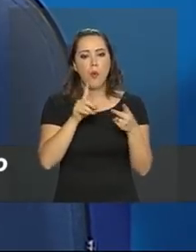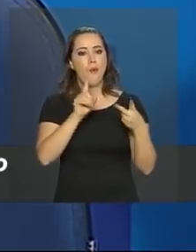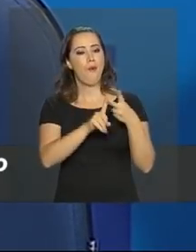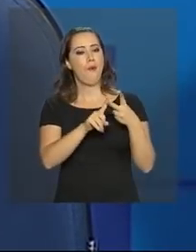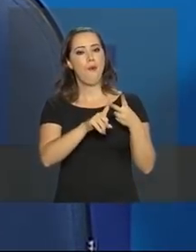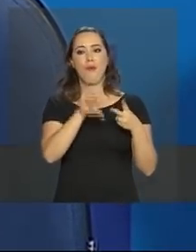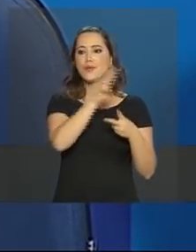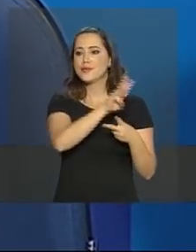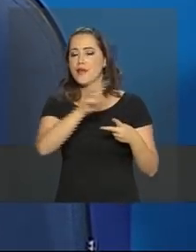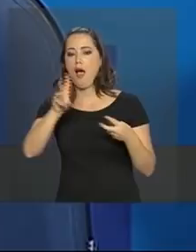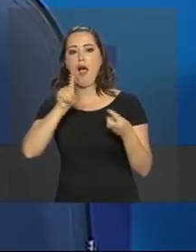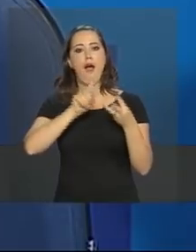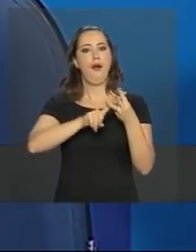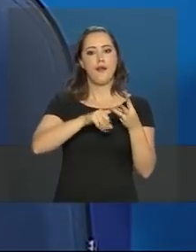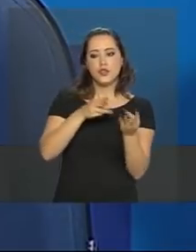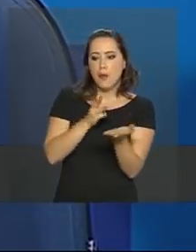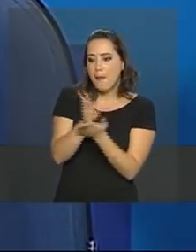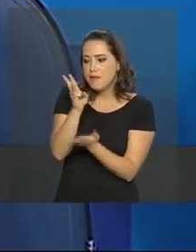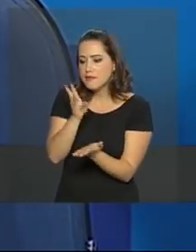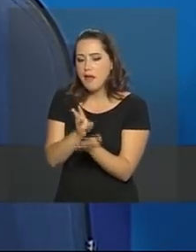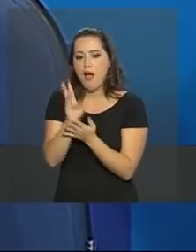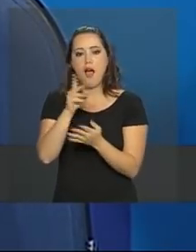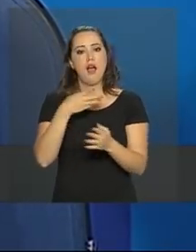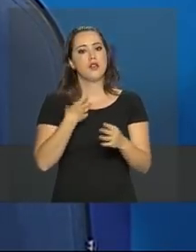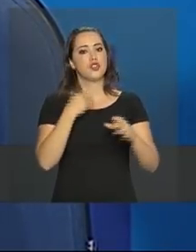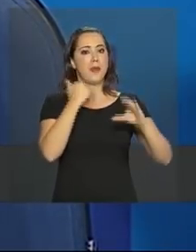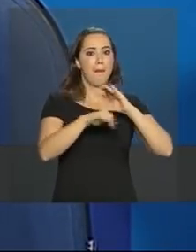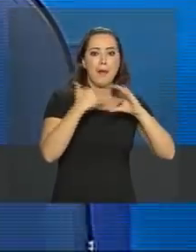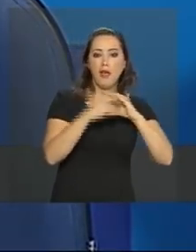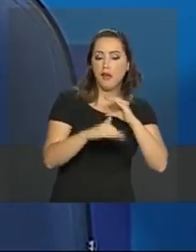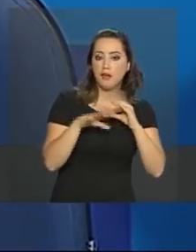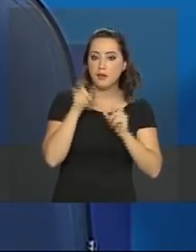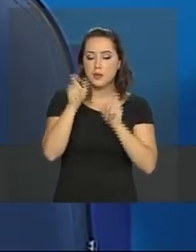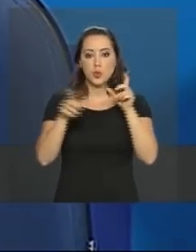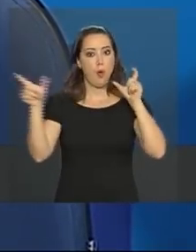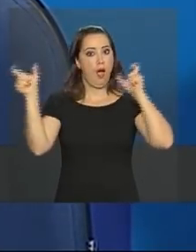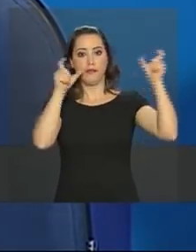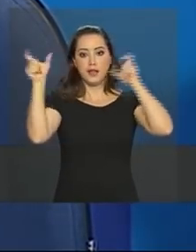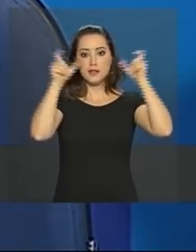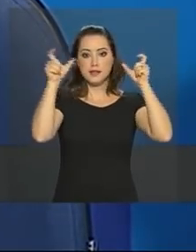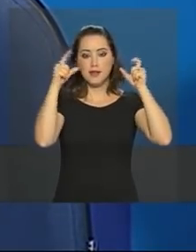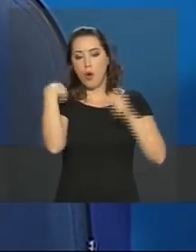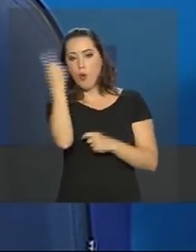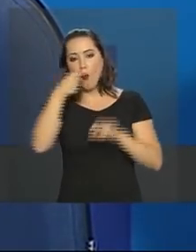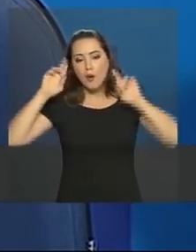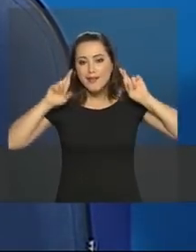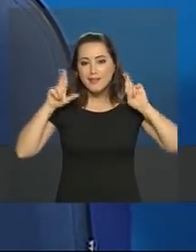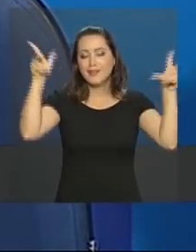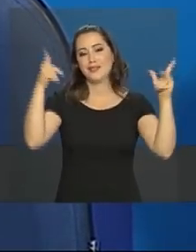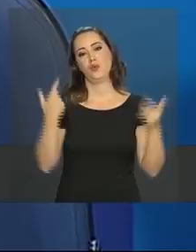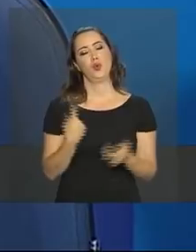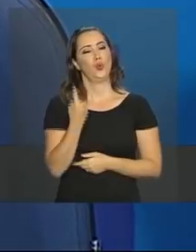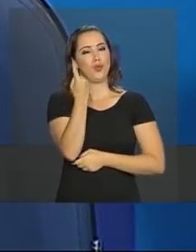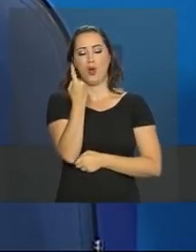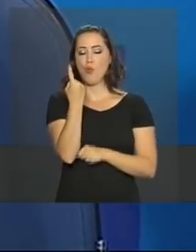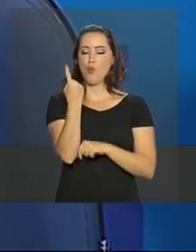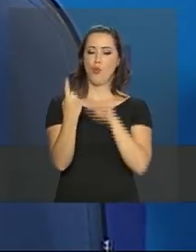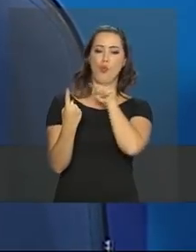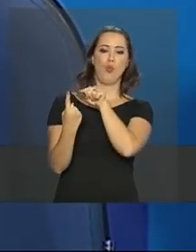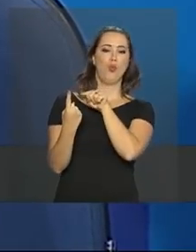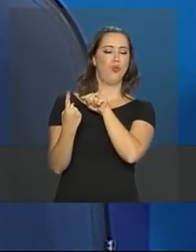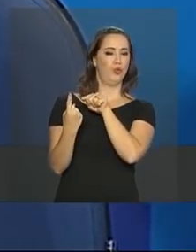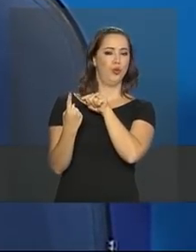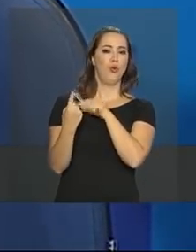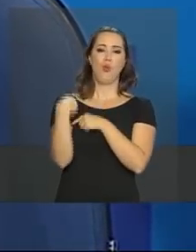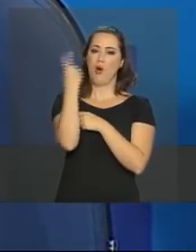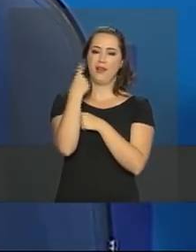portais sms e mails pra que eles estejam atentos porque não há um horário padrão alternado por